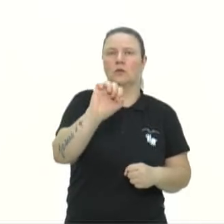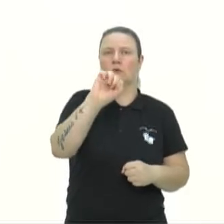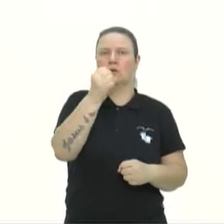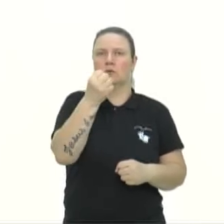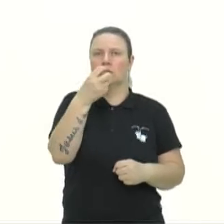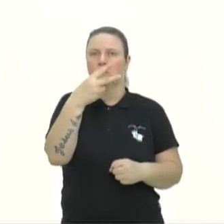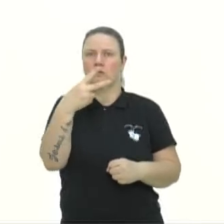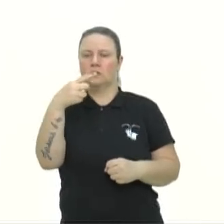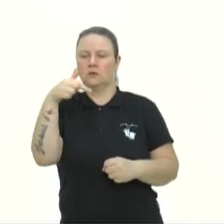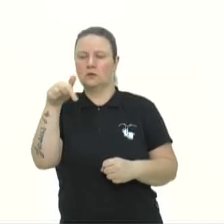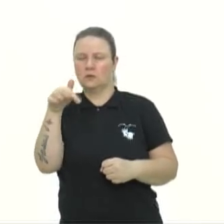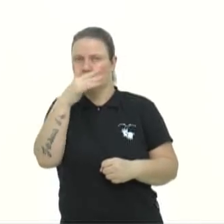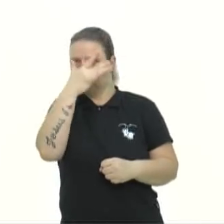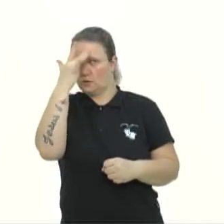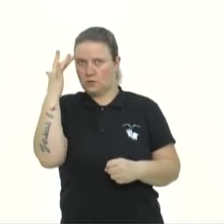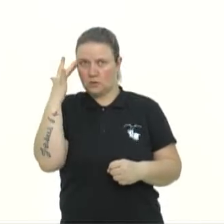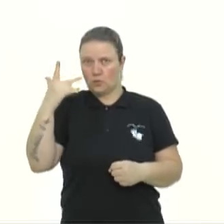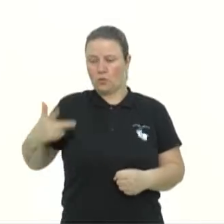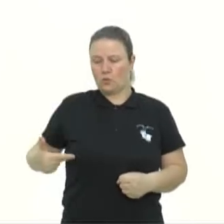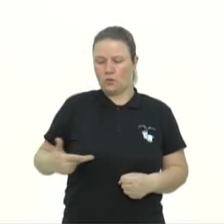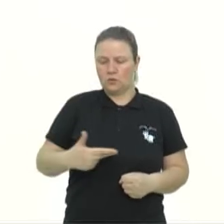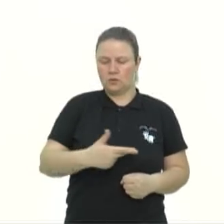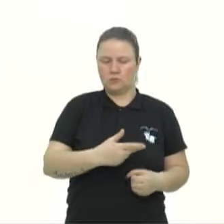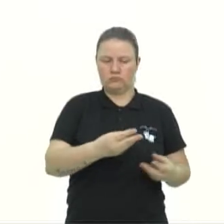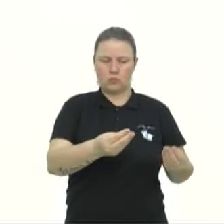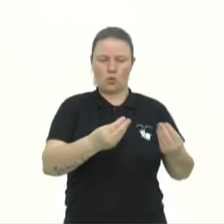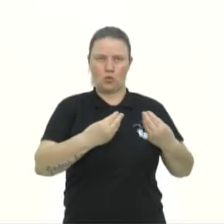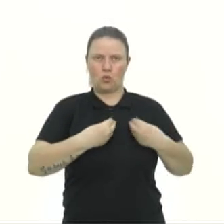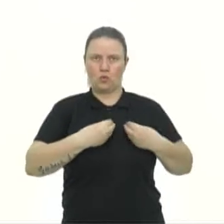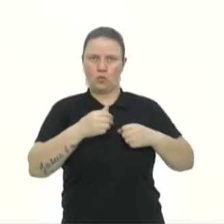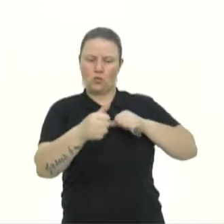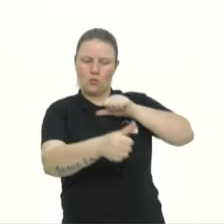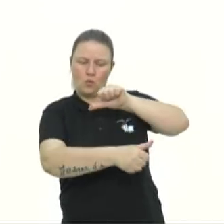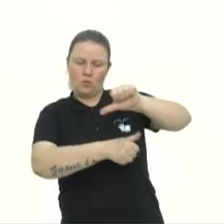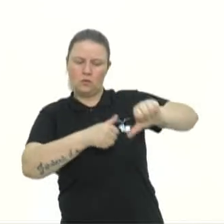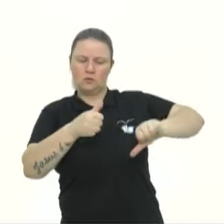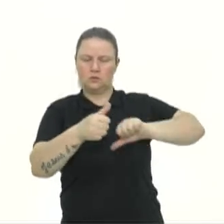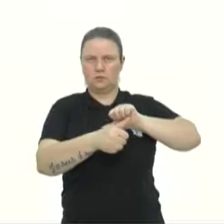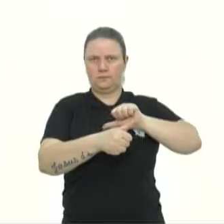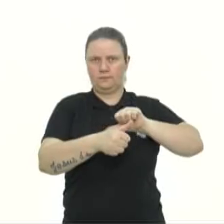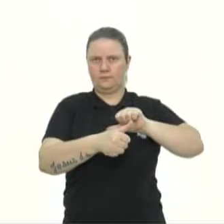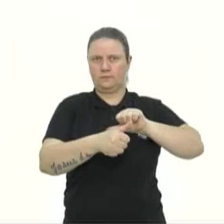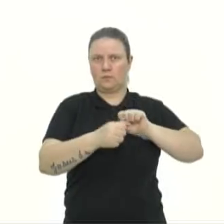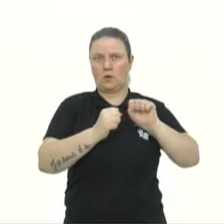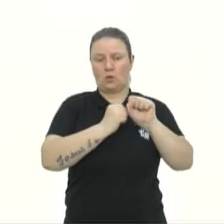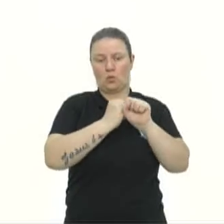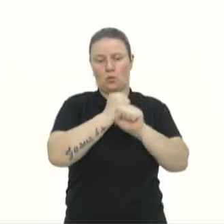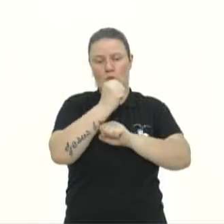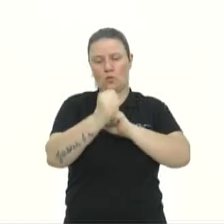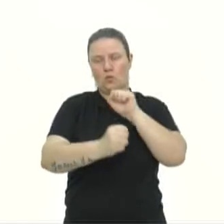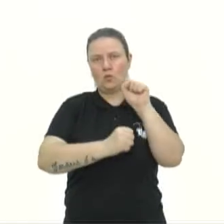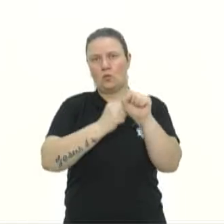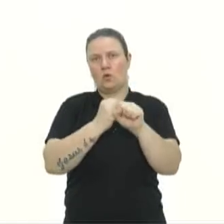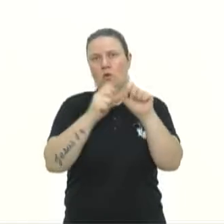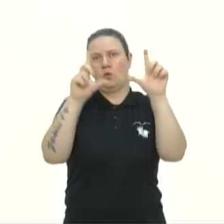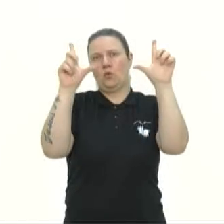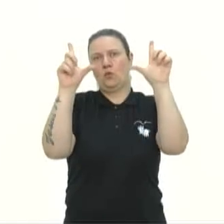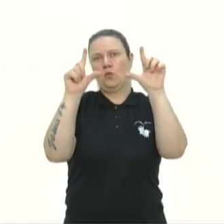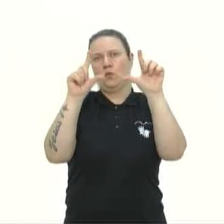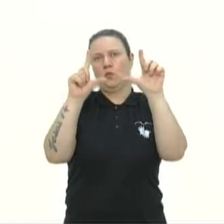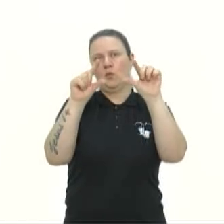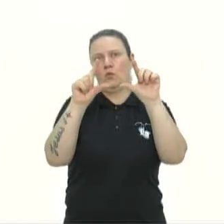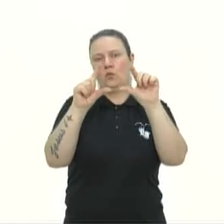15.827 pessoas receberam órgãos doados. De um ano para o outro, a redução foi de